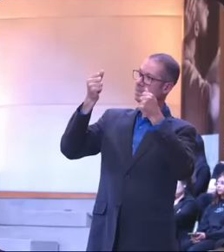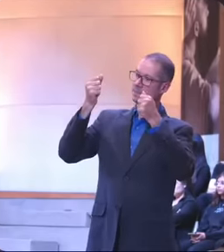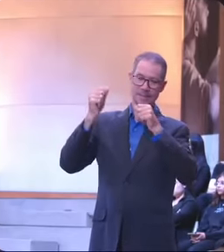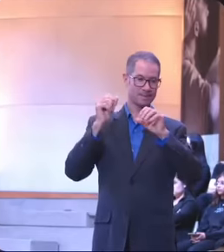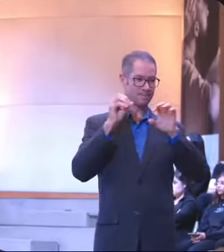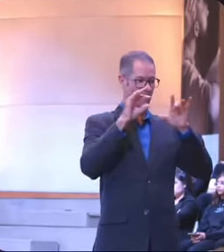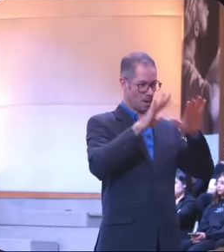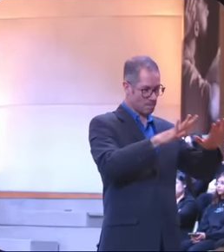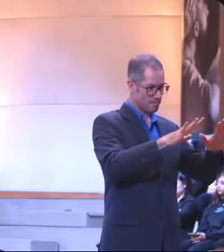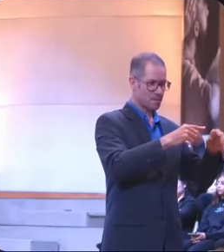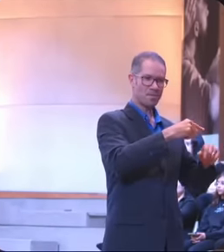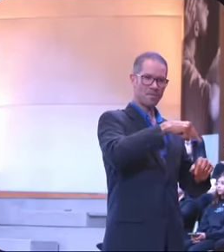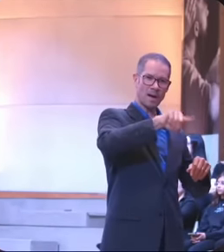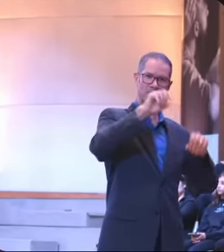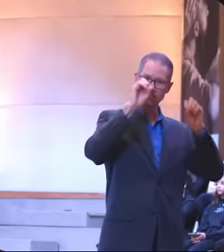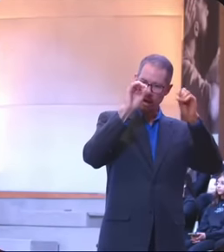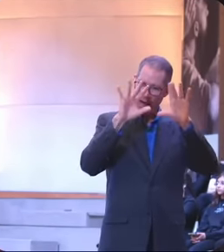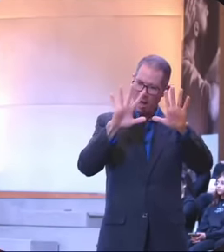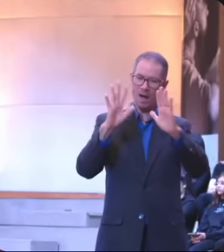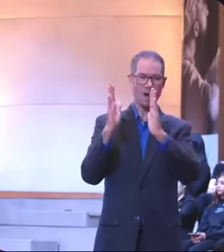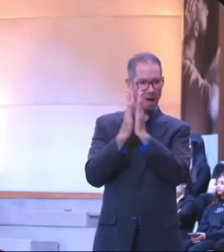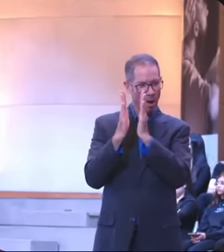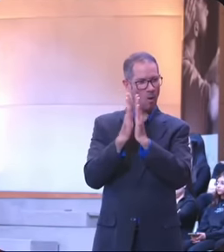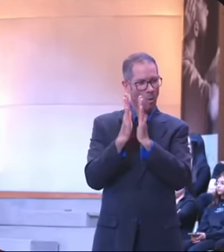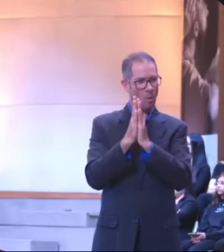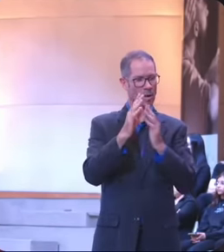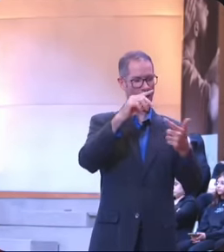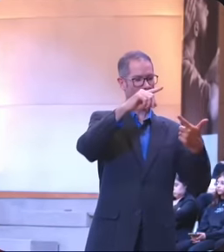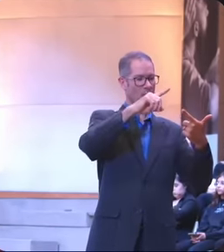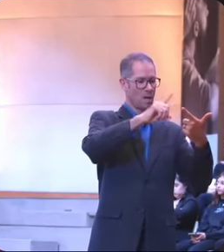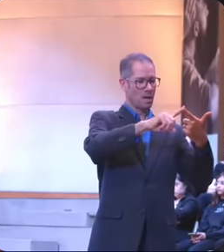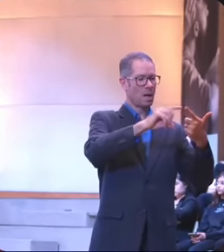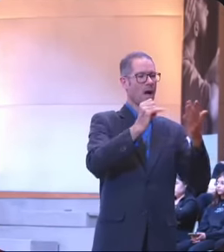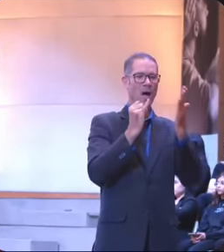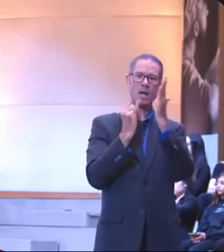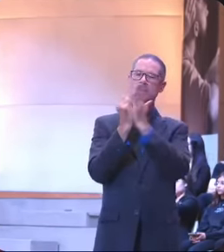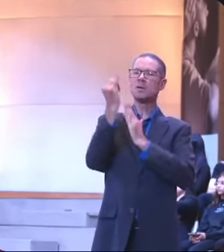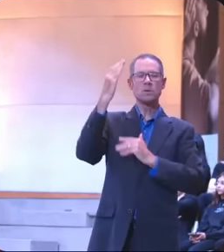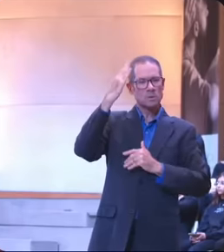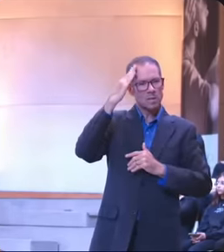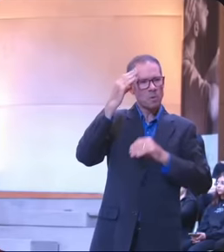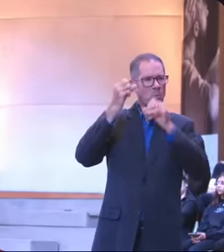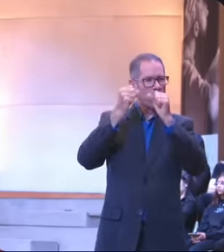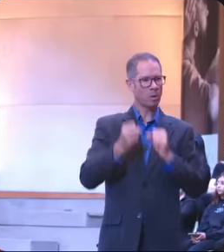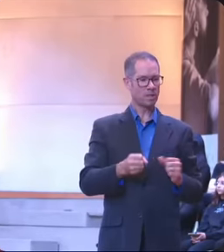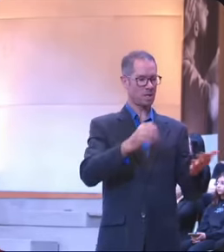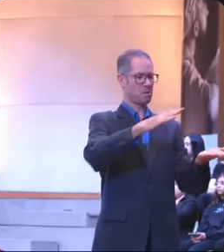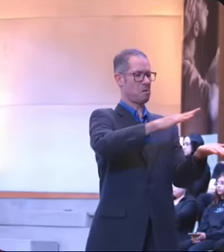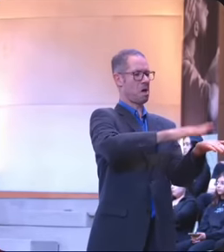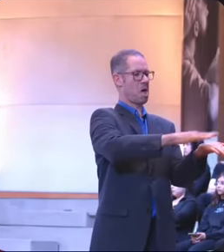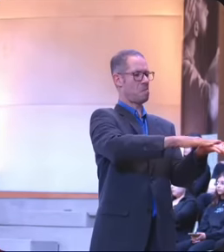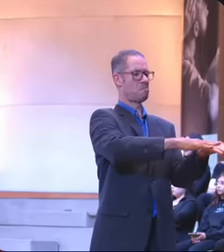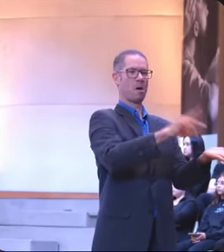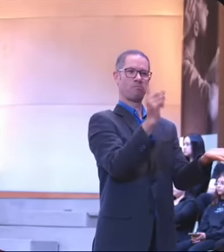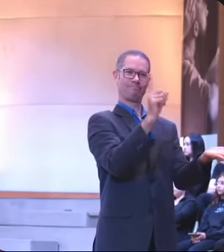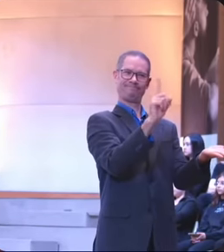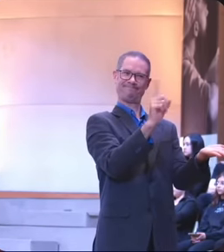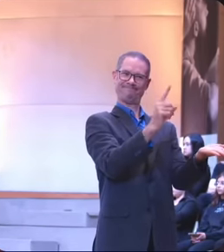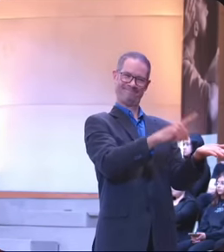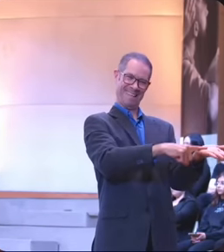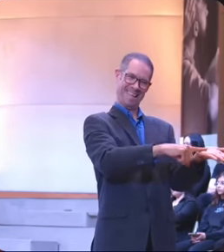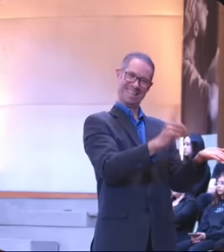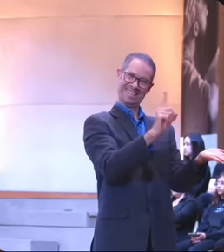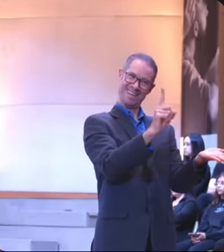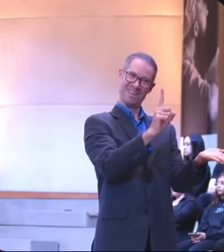quem ele ora. E uma das coisas que o intercessor sabe é que o poder não está na mão dele.